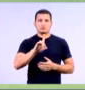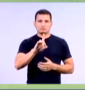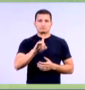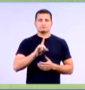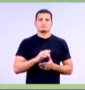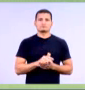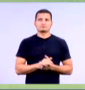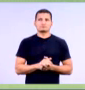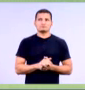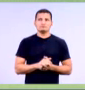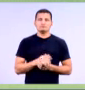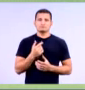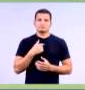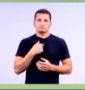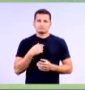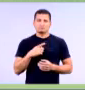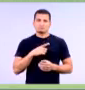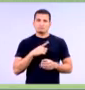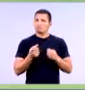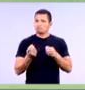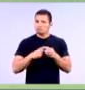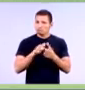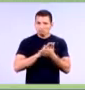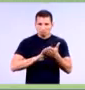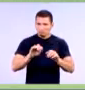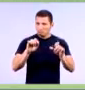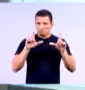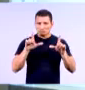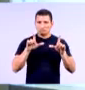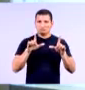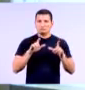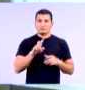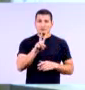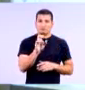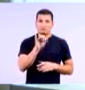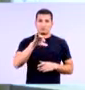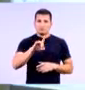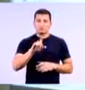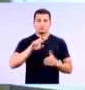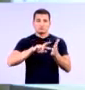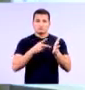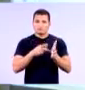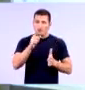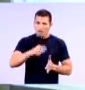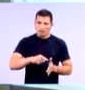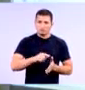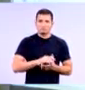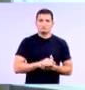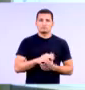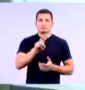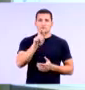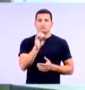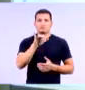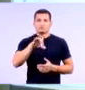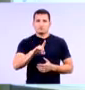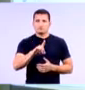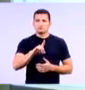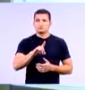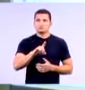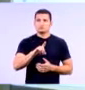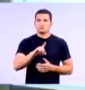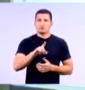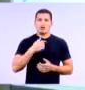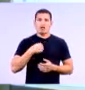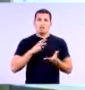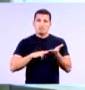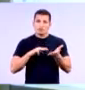Quer dizer, eu estou retornando nada. O void justamente significa isso. O void é quando eu não... o método ele